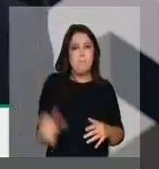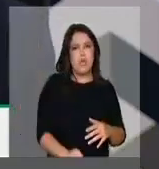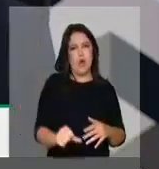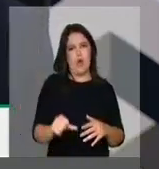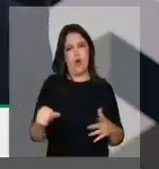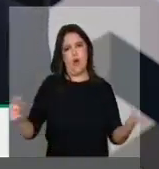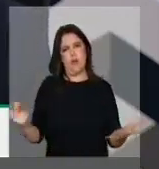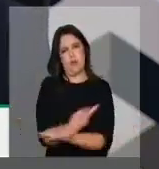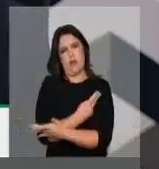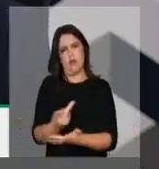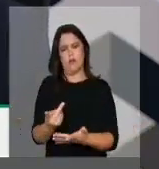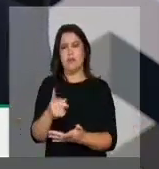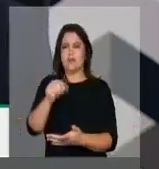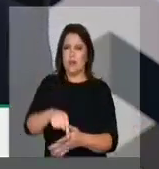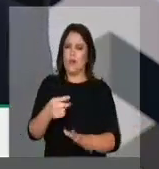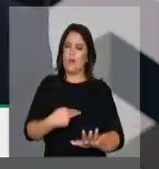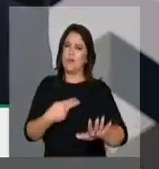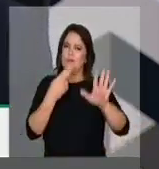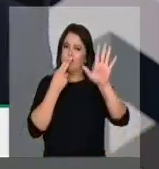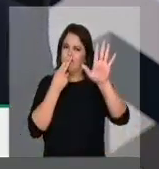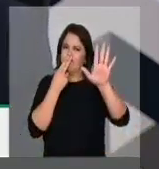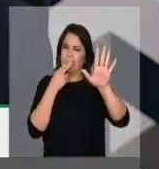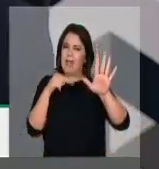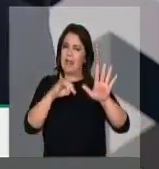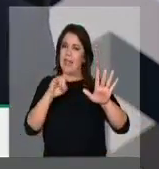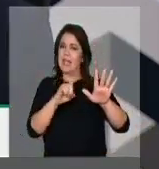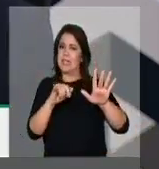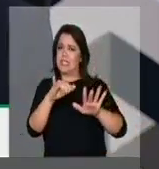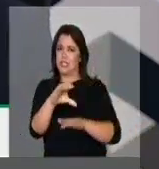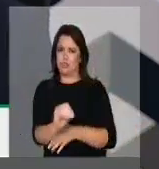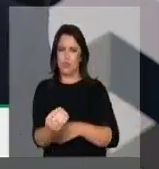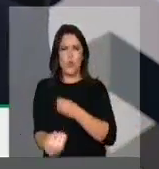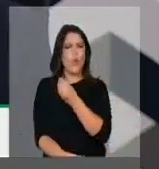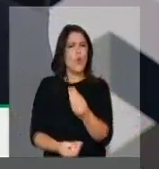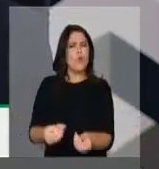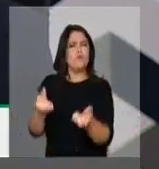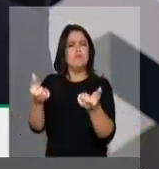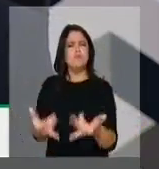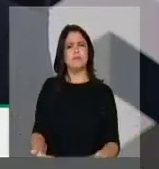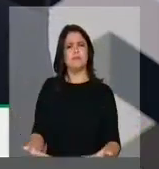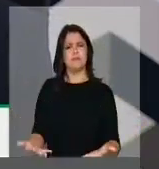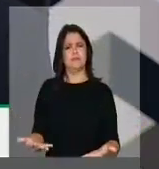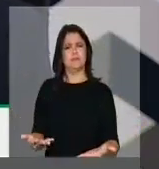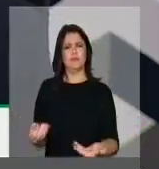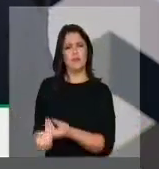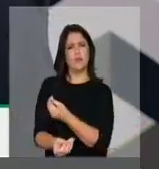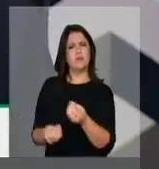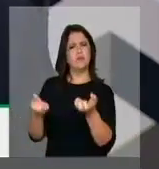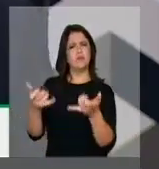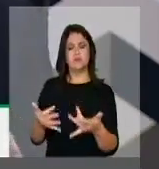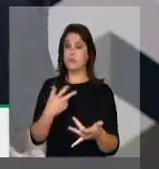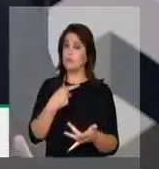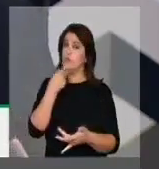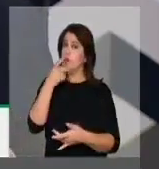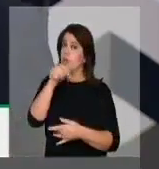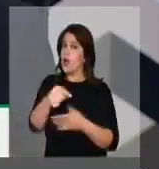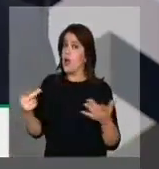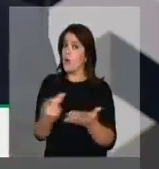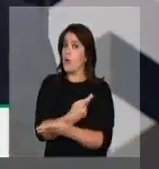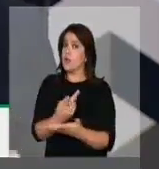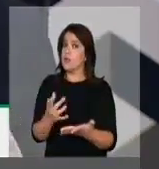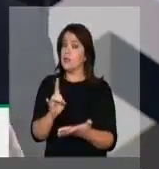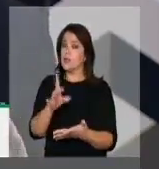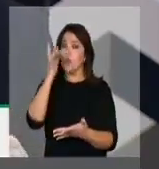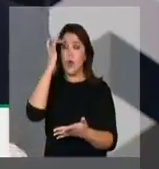humana e humanitária da história, que foi o nazismo. Como é que se explica que, e eu não estou falando que isso